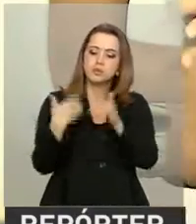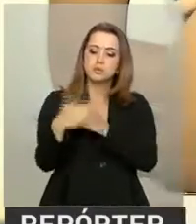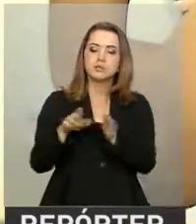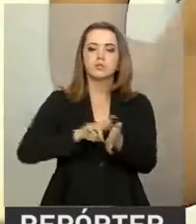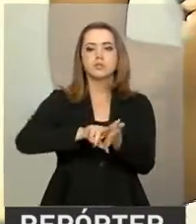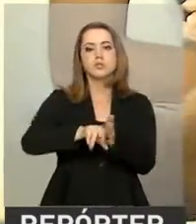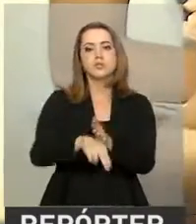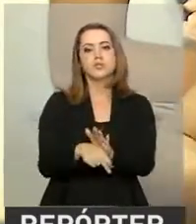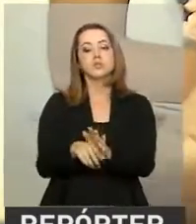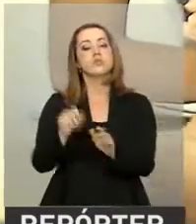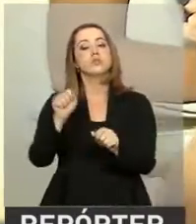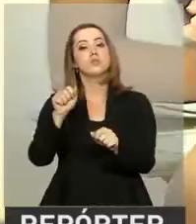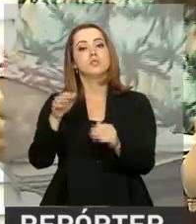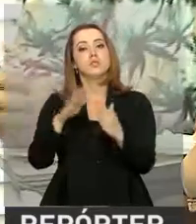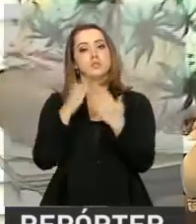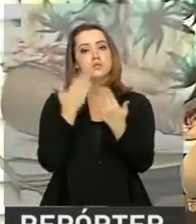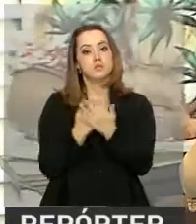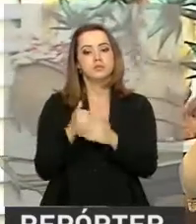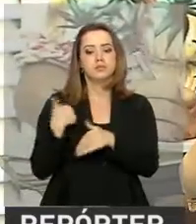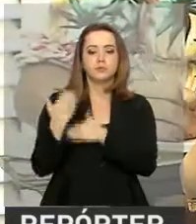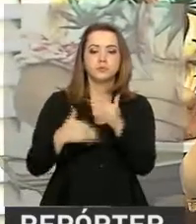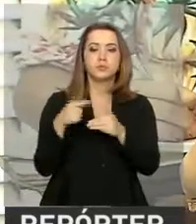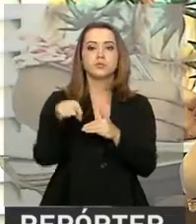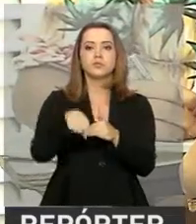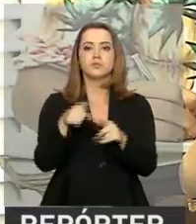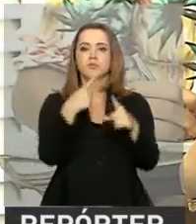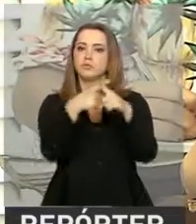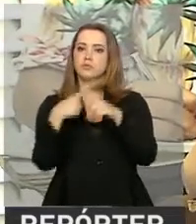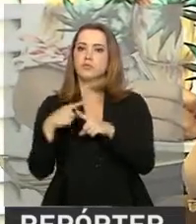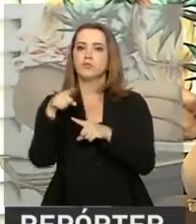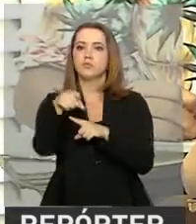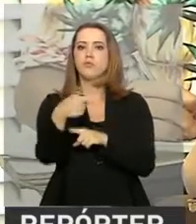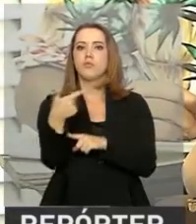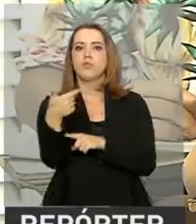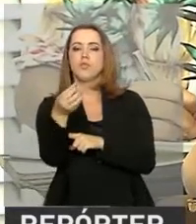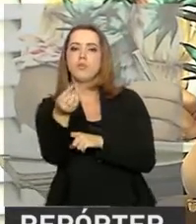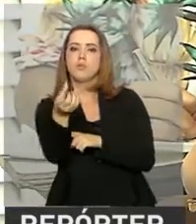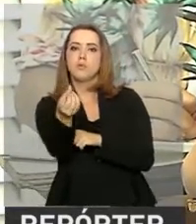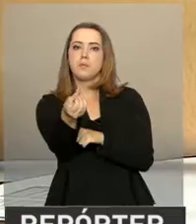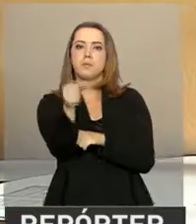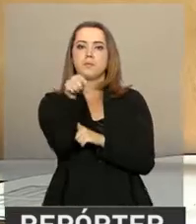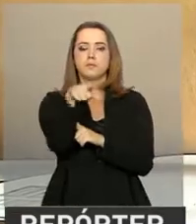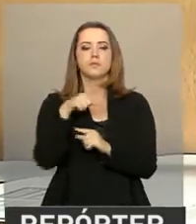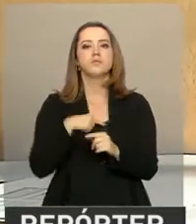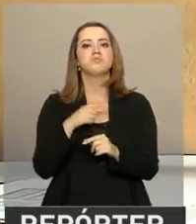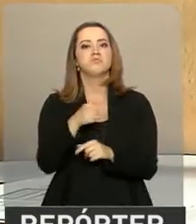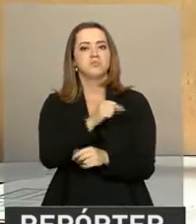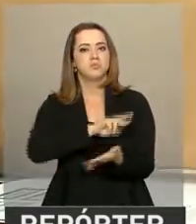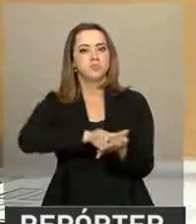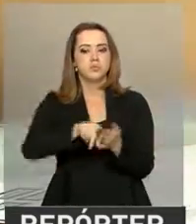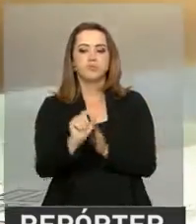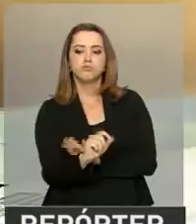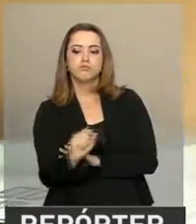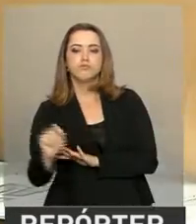escolas participam da competição. Em 2006, ela bateu o recorde de municípios. Foram